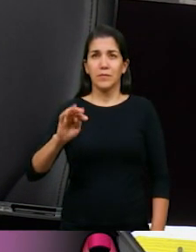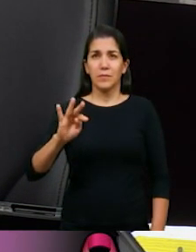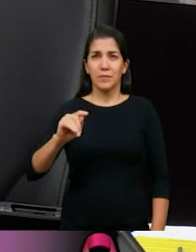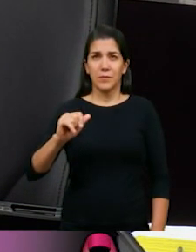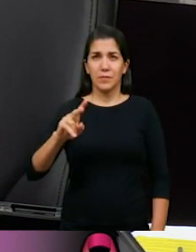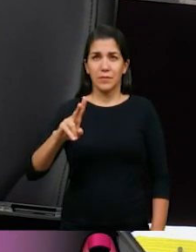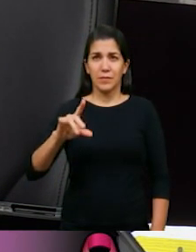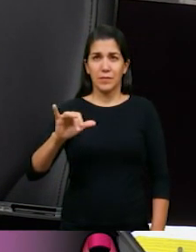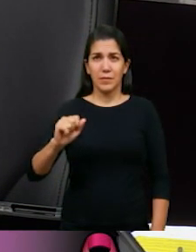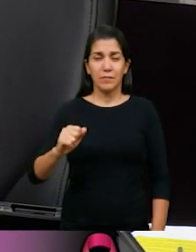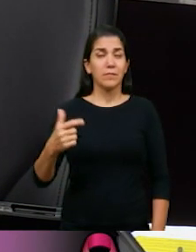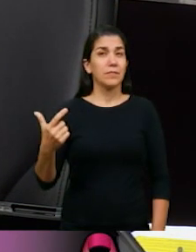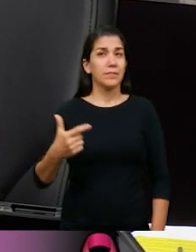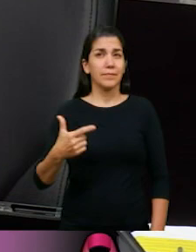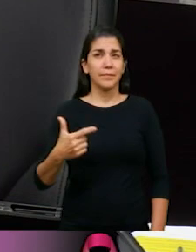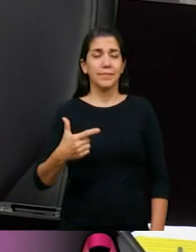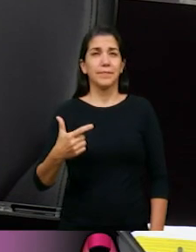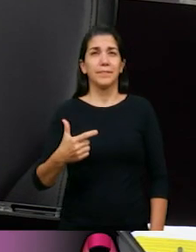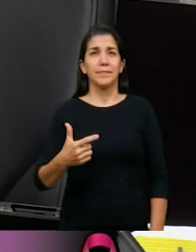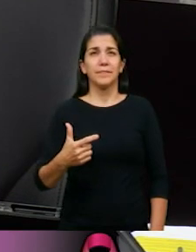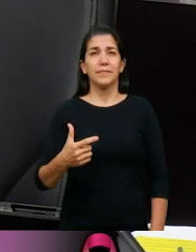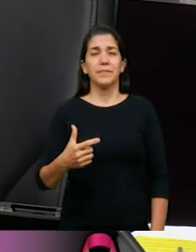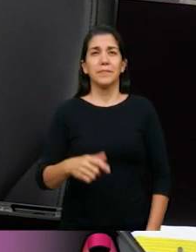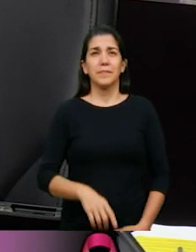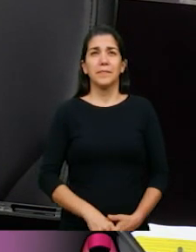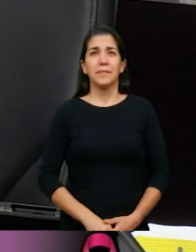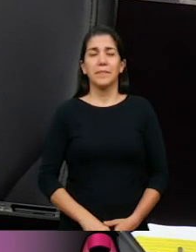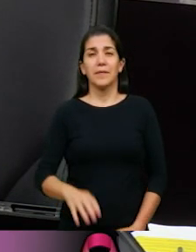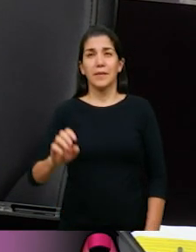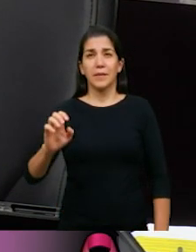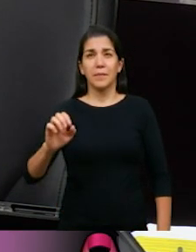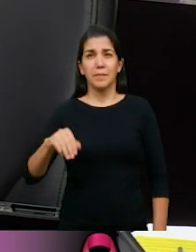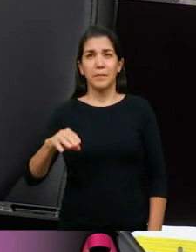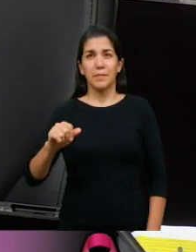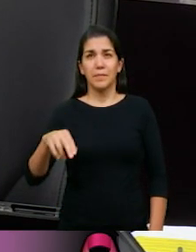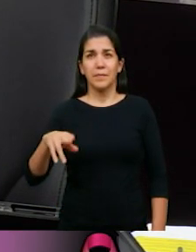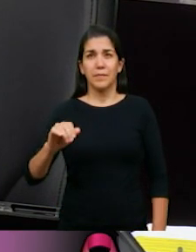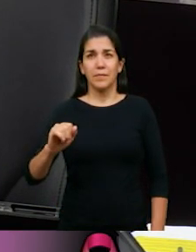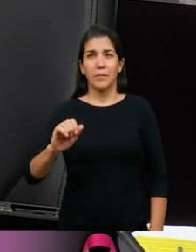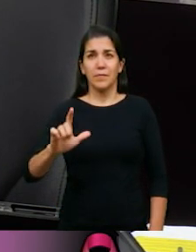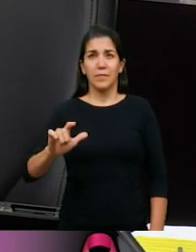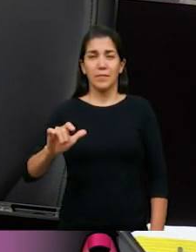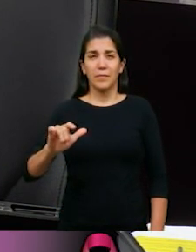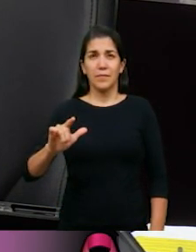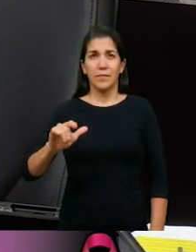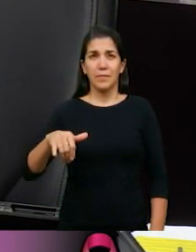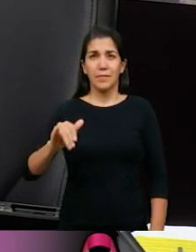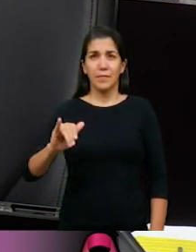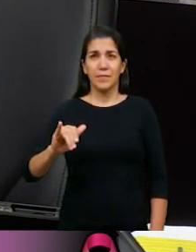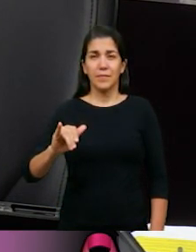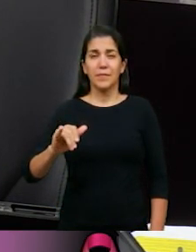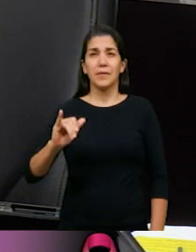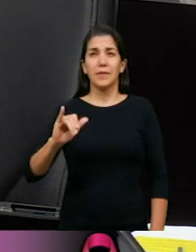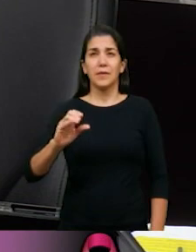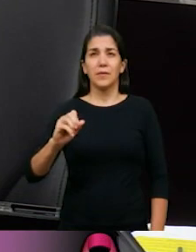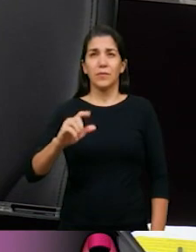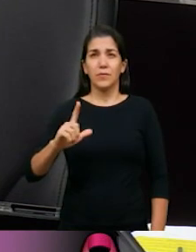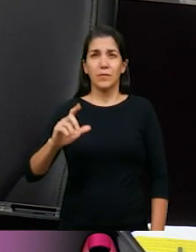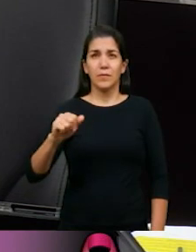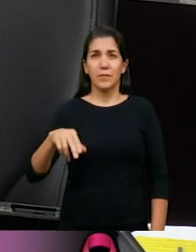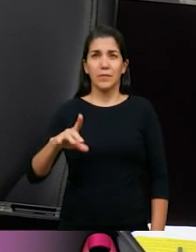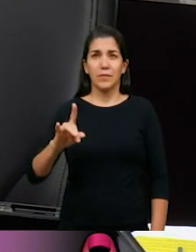Cabral Bombacini, segundo, né? A Manuele Epifânio, primeiro, e a Yolanda Epifânio Galdino